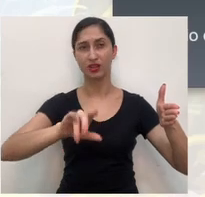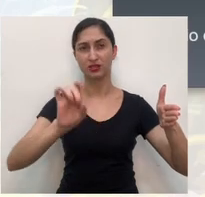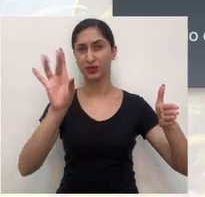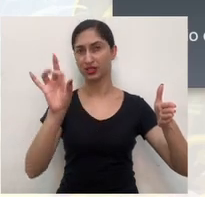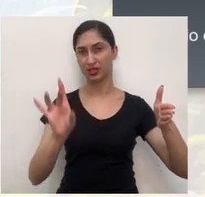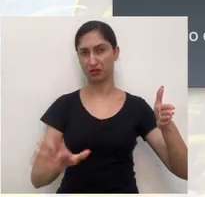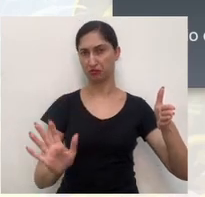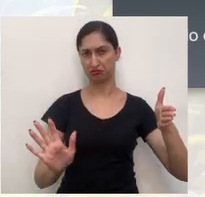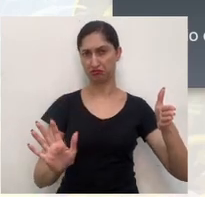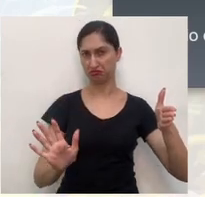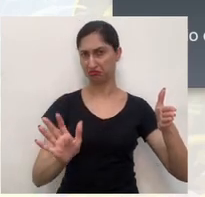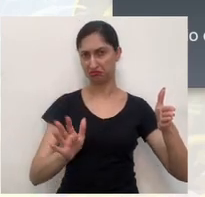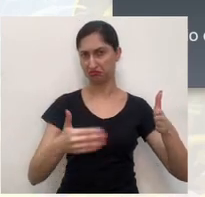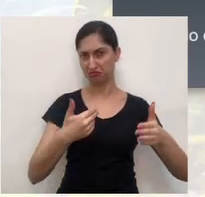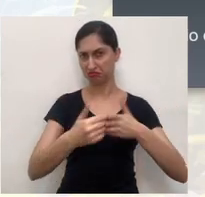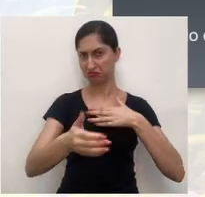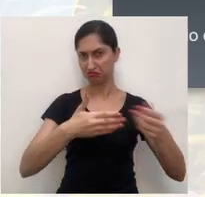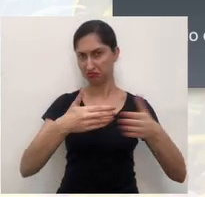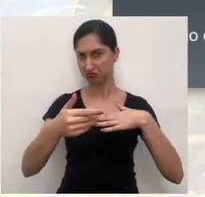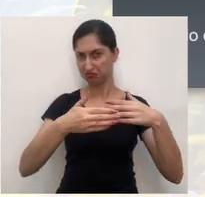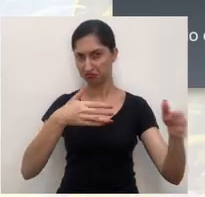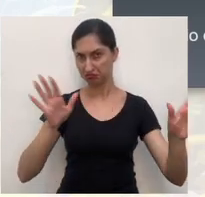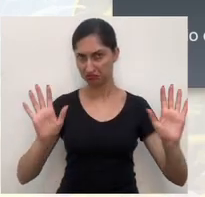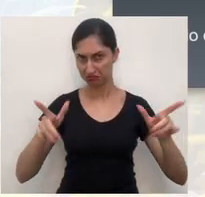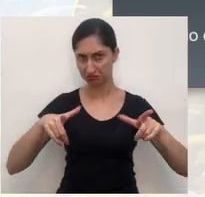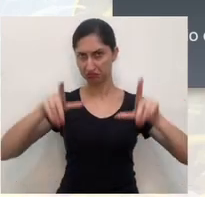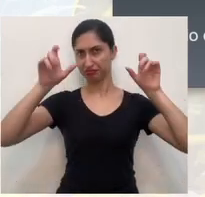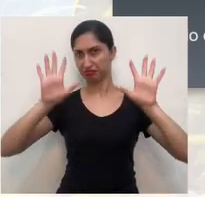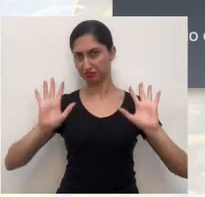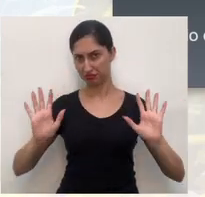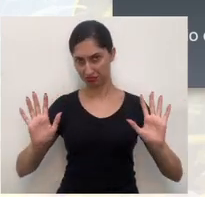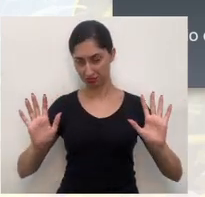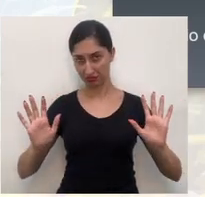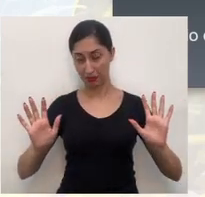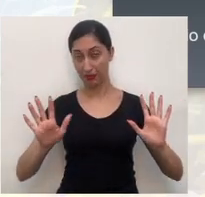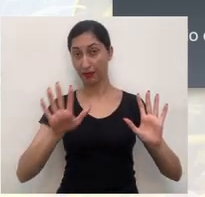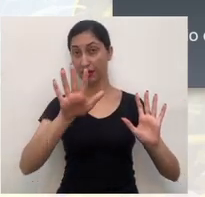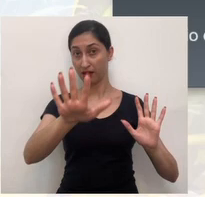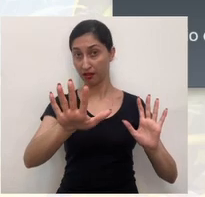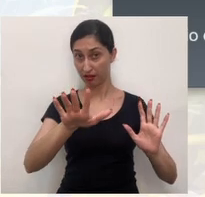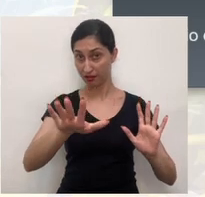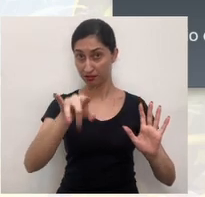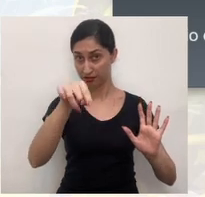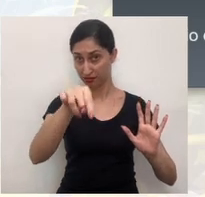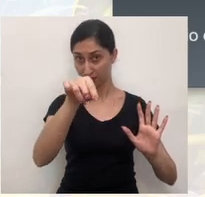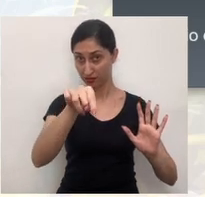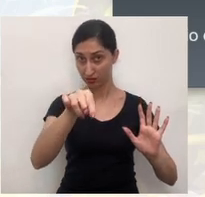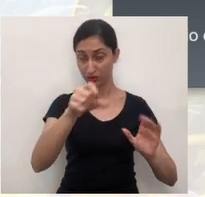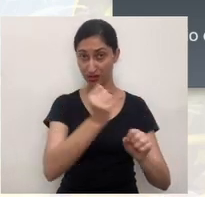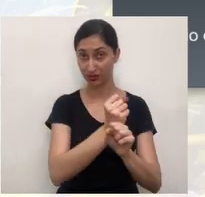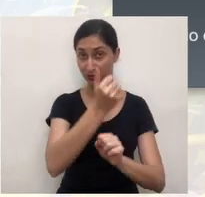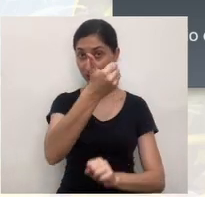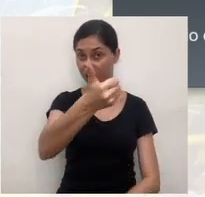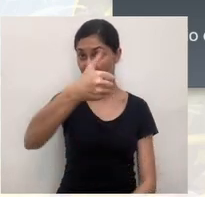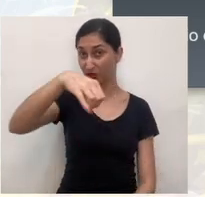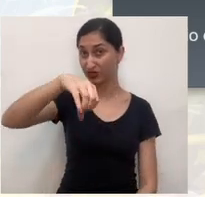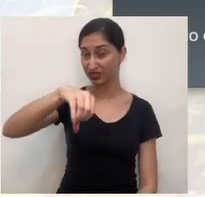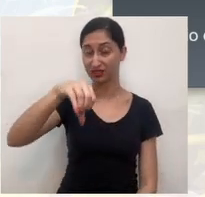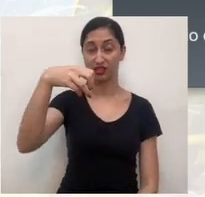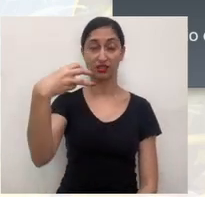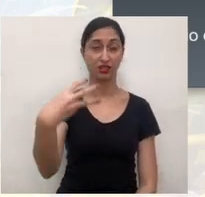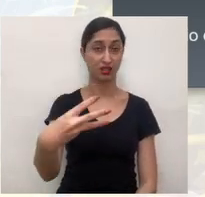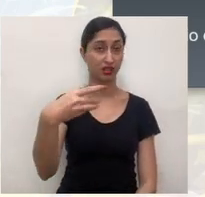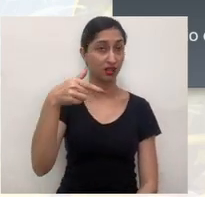ângulo qualquer, né? Então, essa forma foi feita na época, estou falando